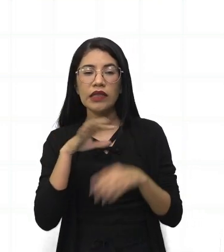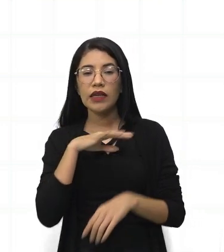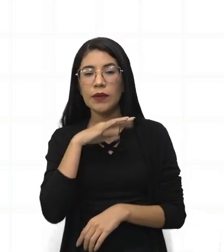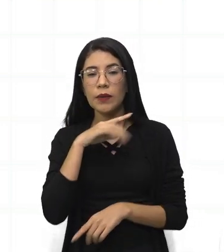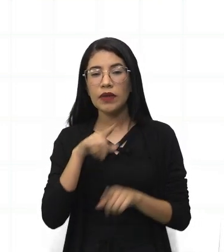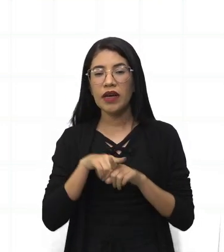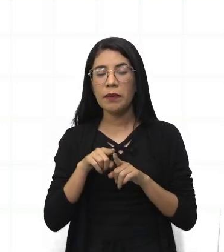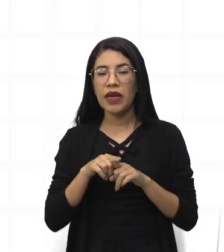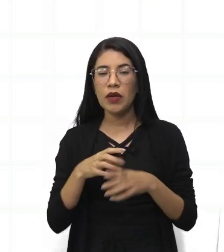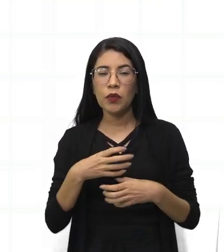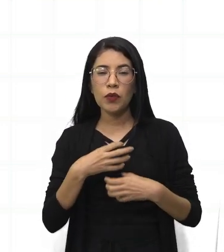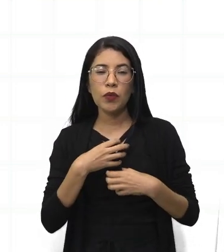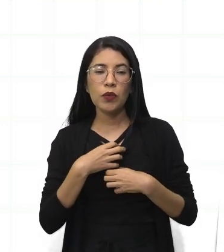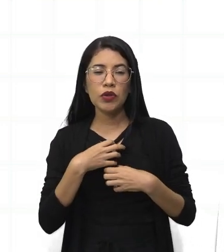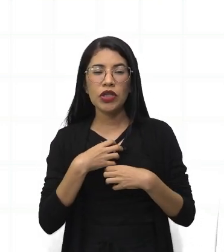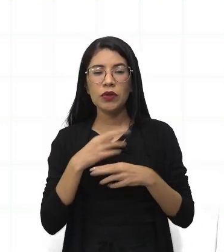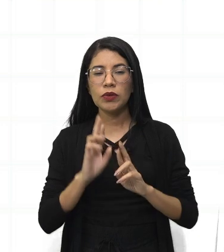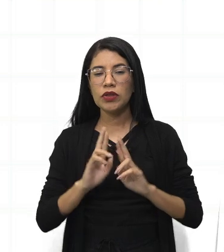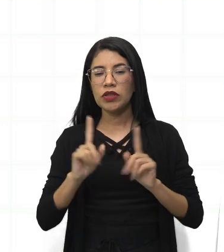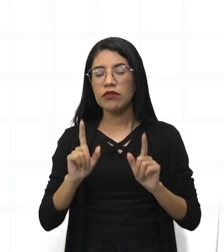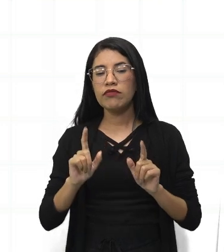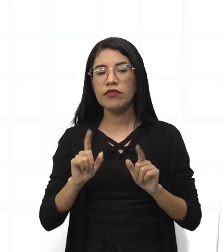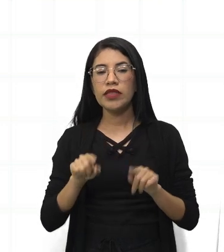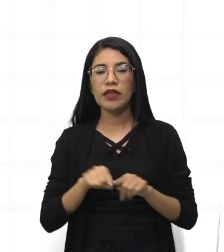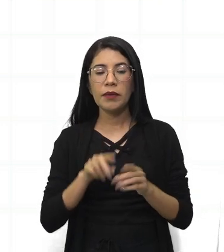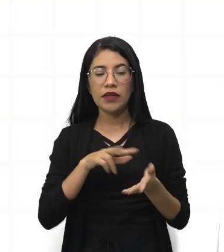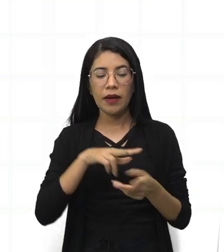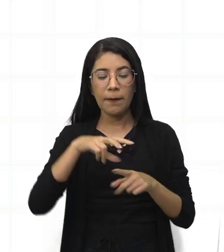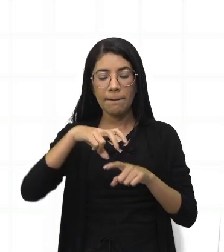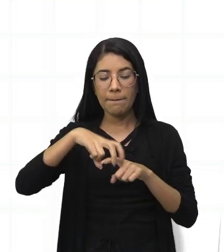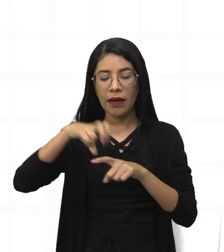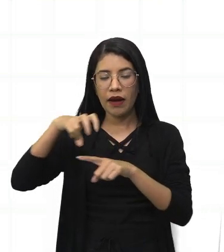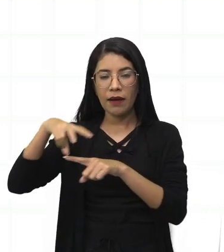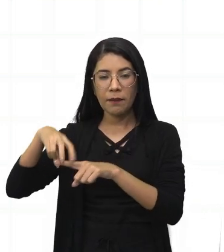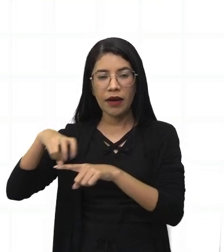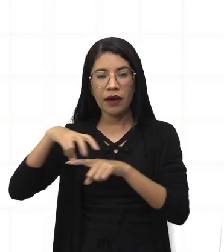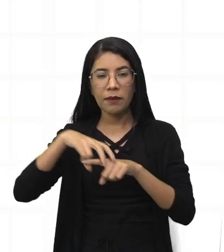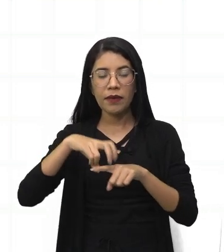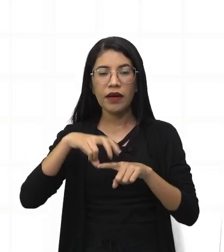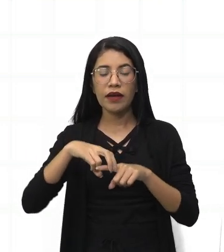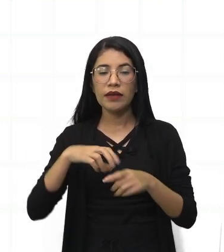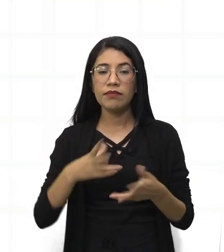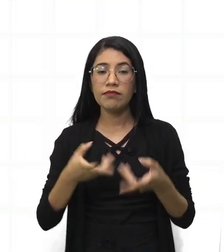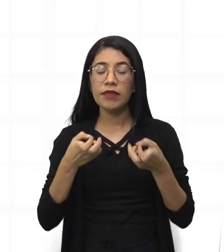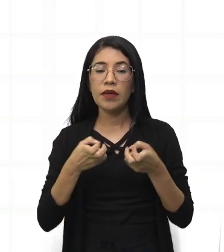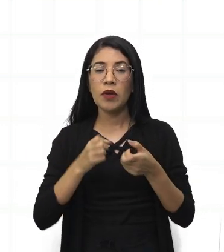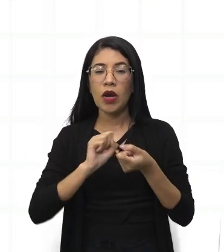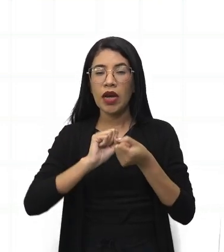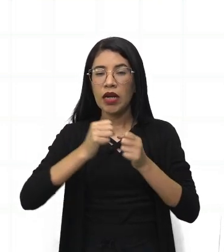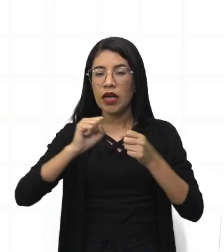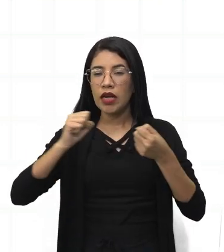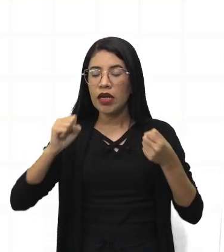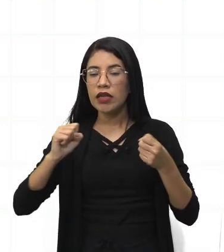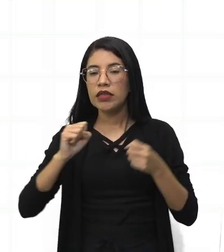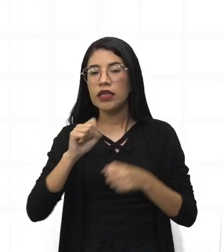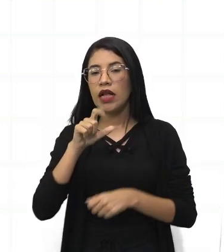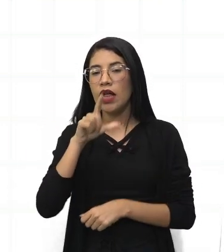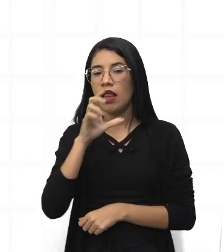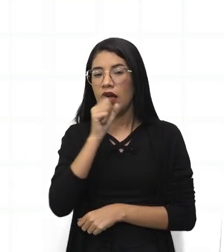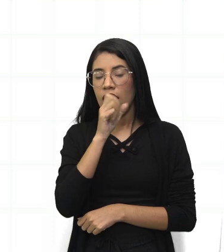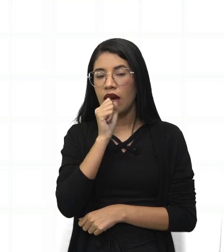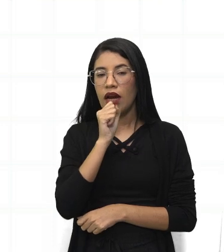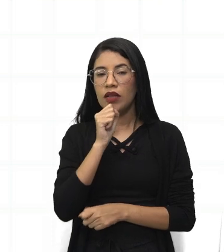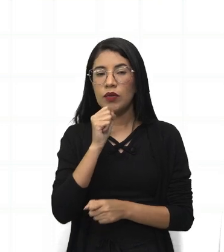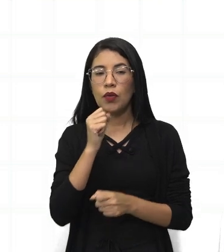jeito esquisitão de pular de galho em galho. Ó, grandão, alaranjado. Olha só, o canto